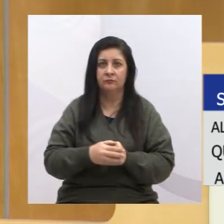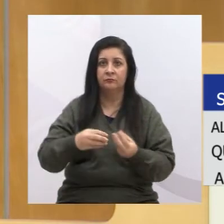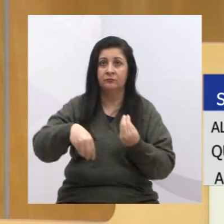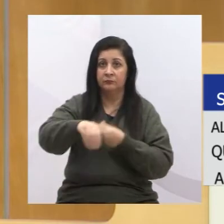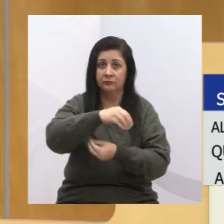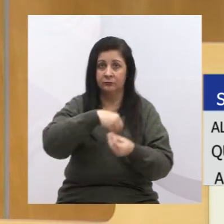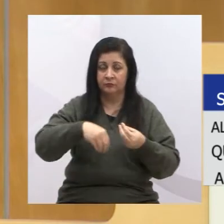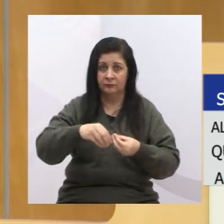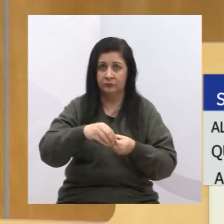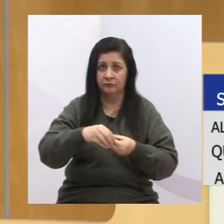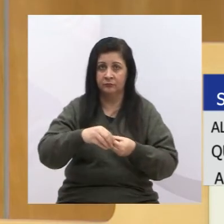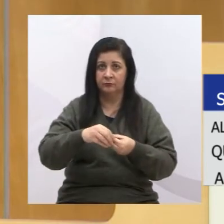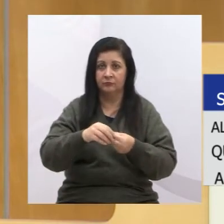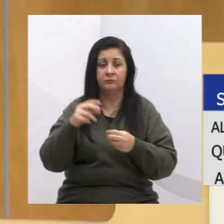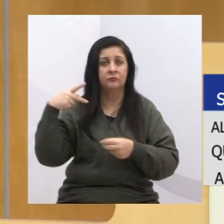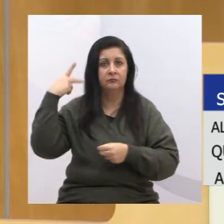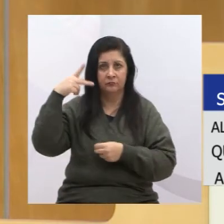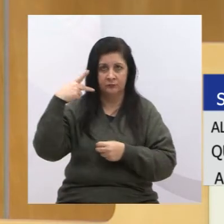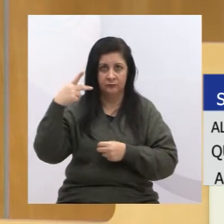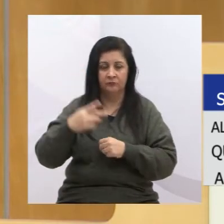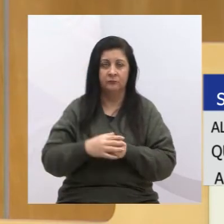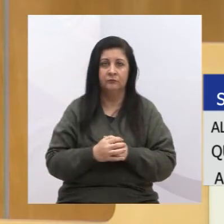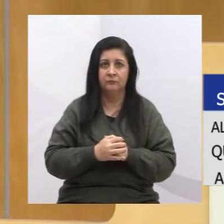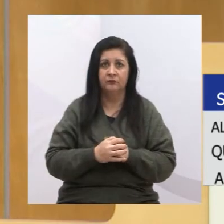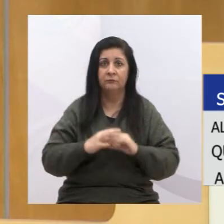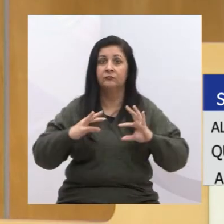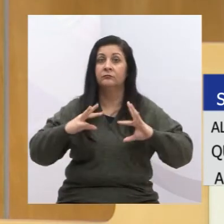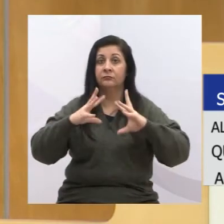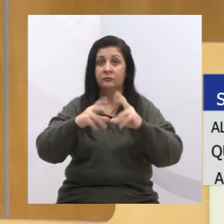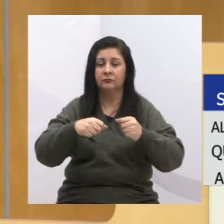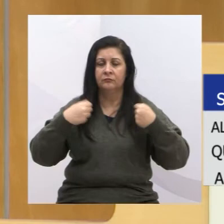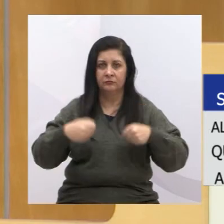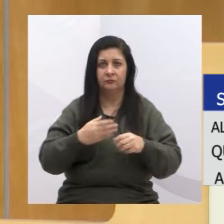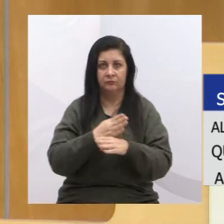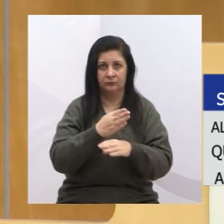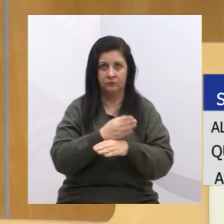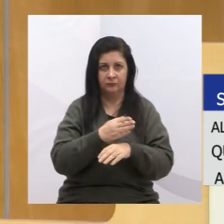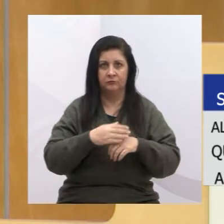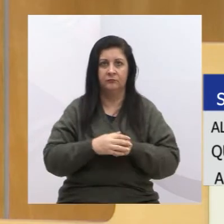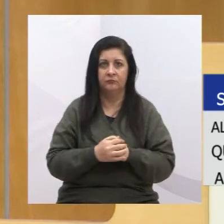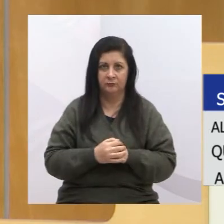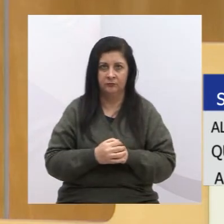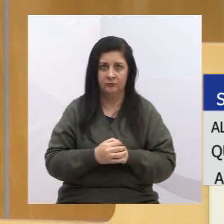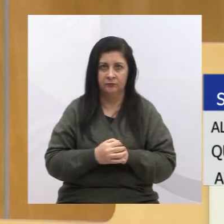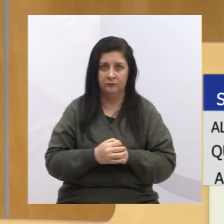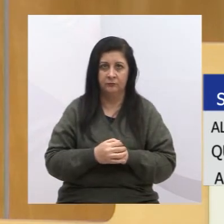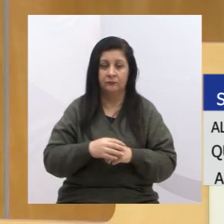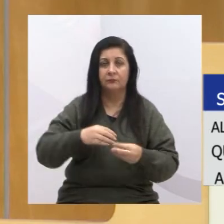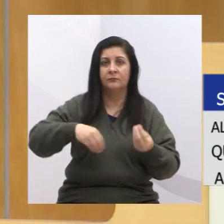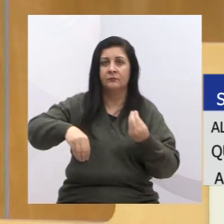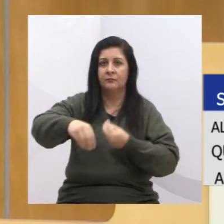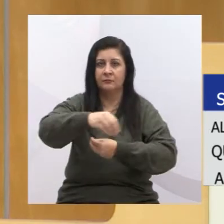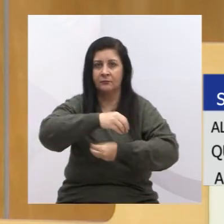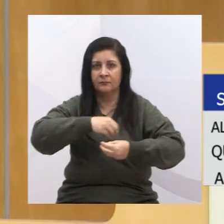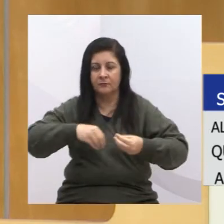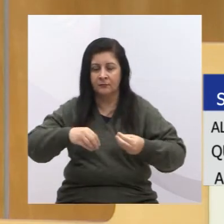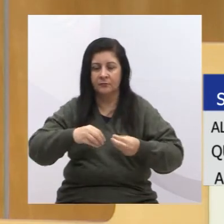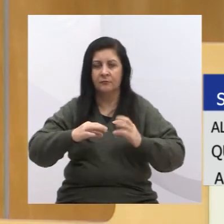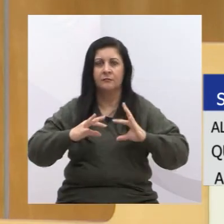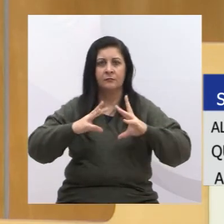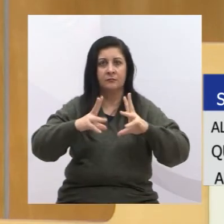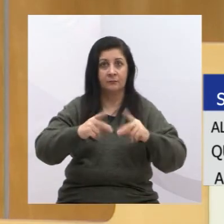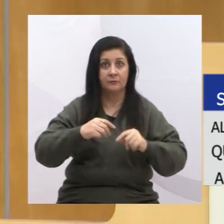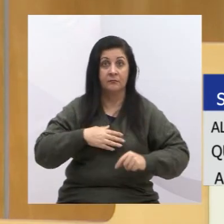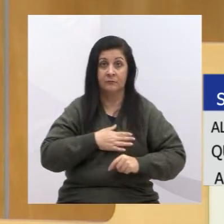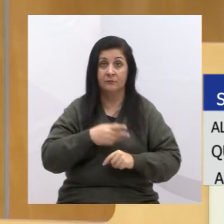envolve nós aqui do Legislativo, e todos devem participar. Então, a gente, num movimento aqui, como todo mundo está gostando